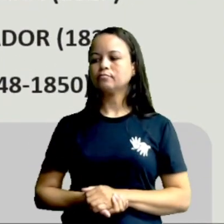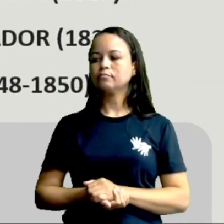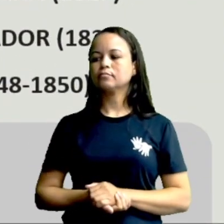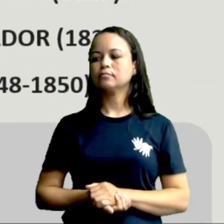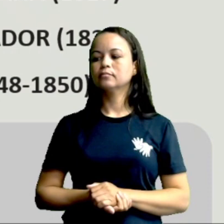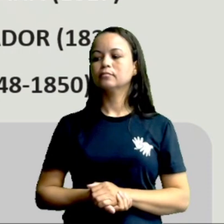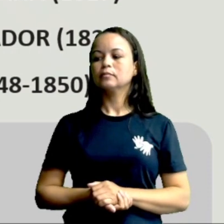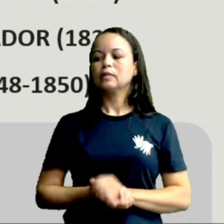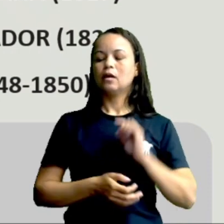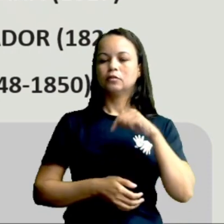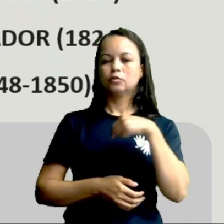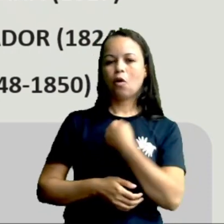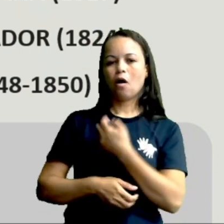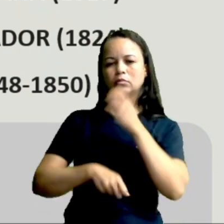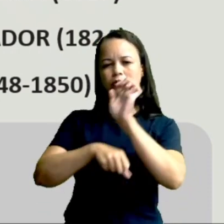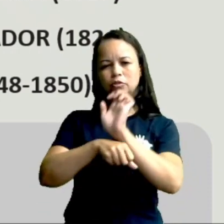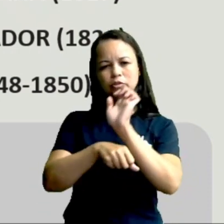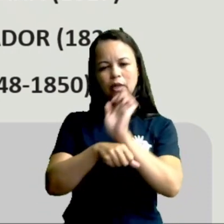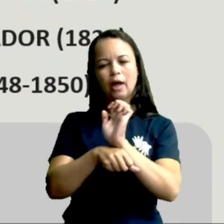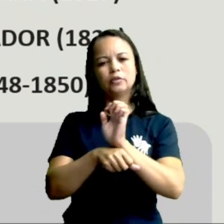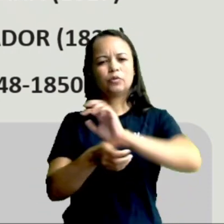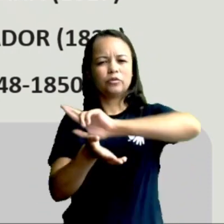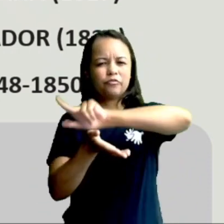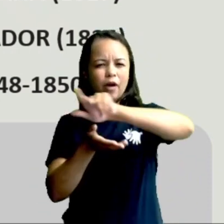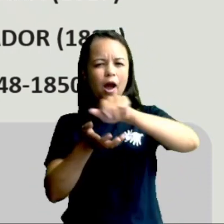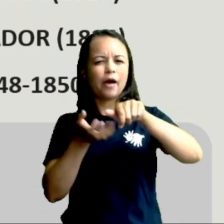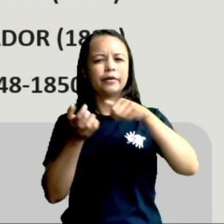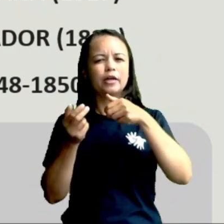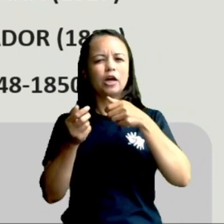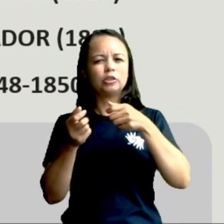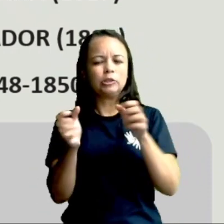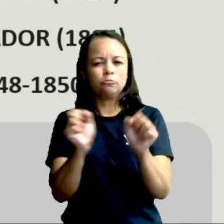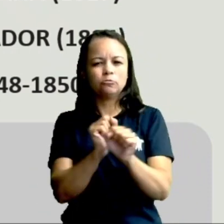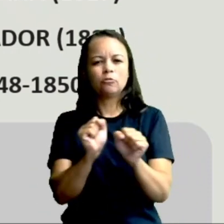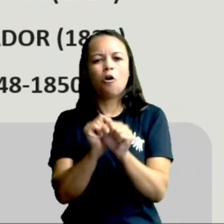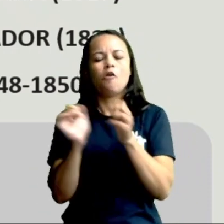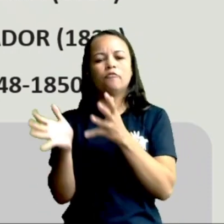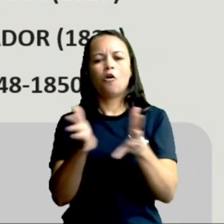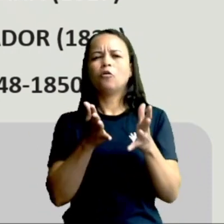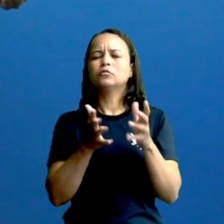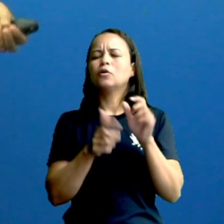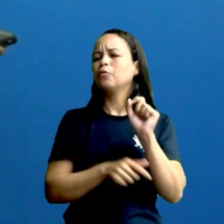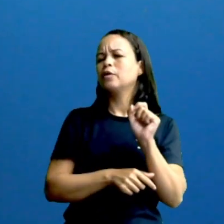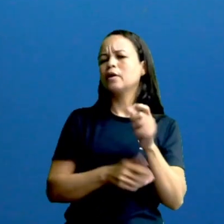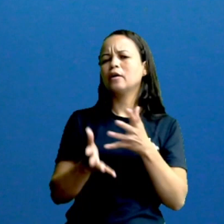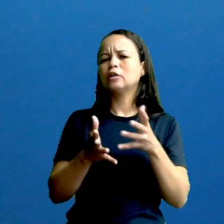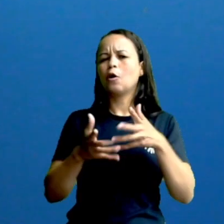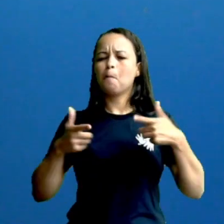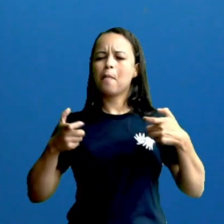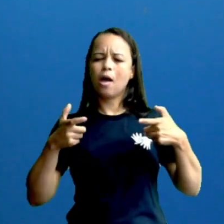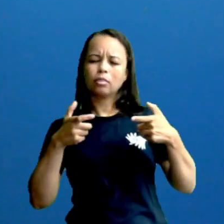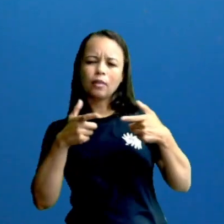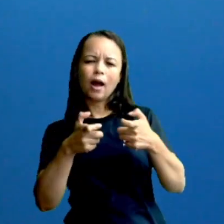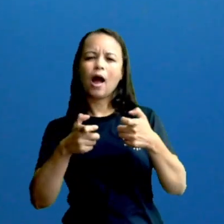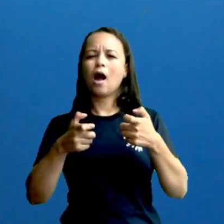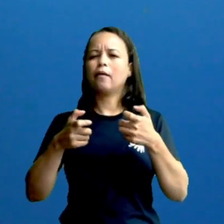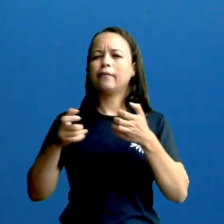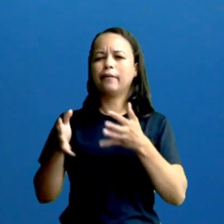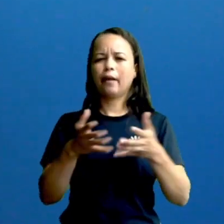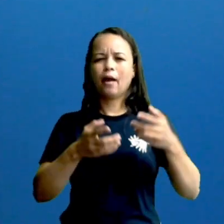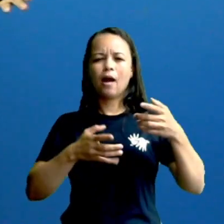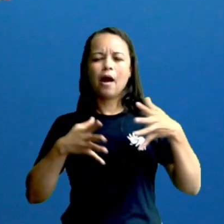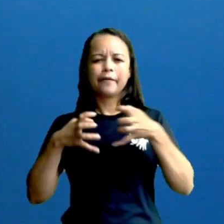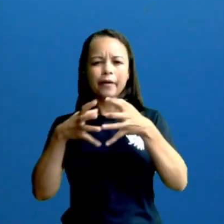Nosso estado é um estado de muitas revoltas. O que são revoltas, professores? São algumas batalhas, algumas guerras,